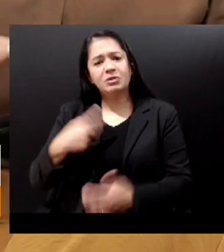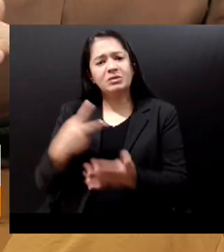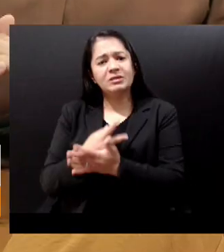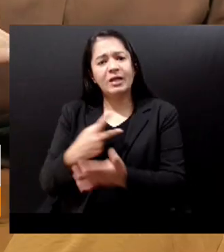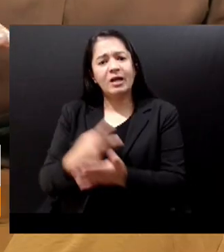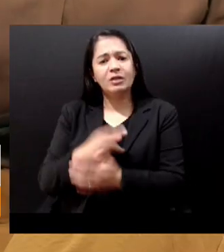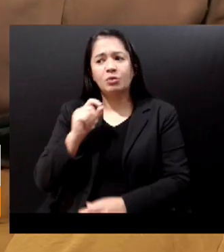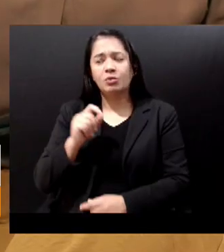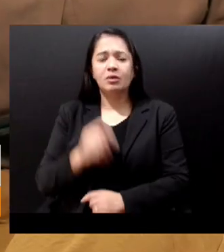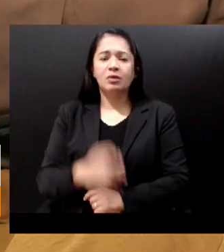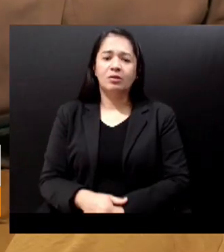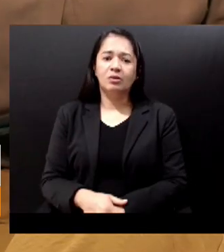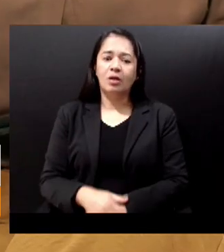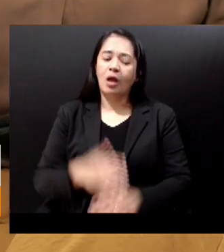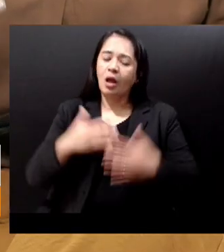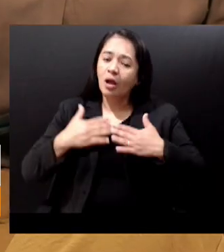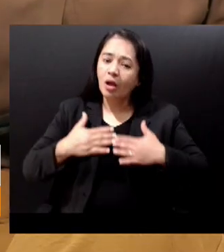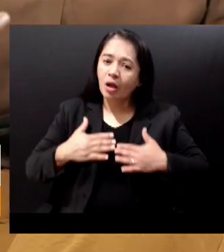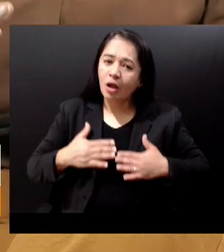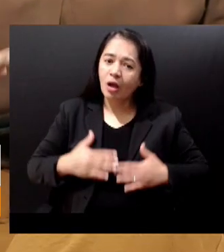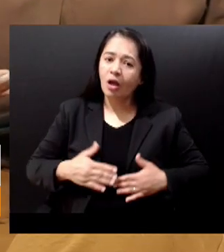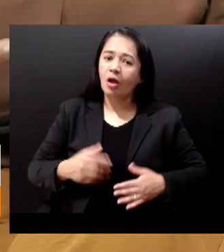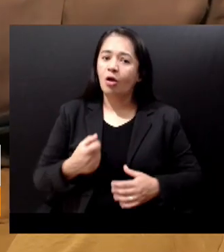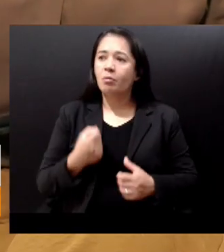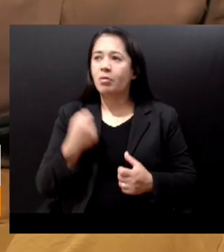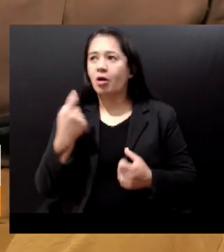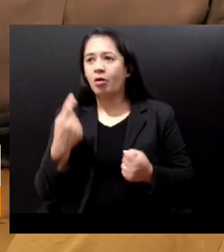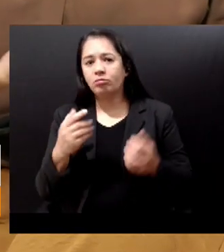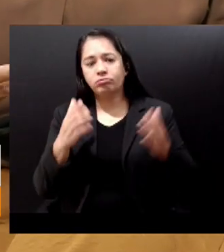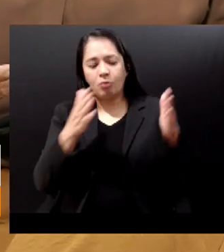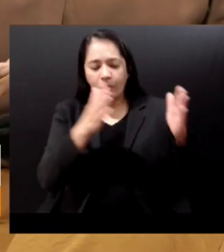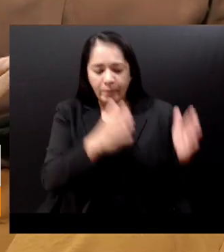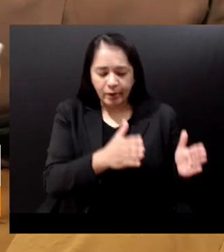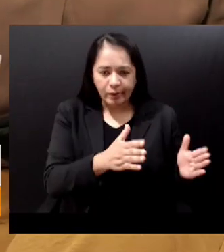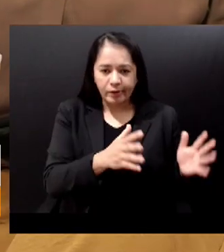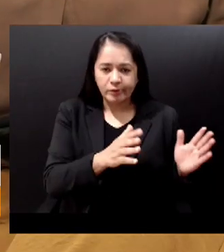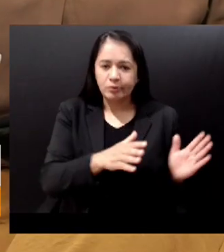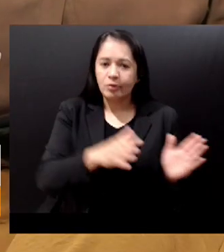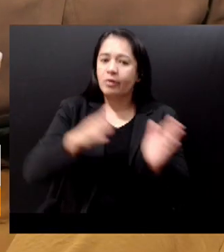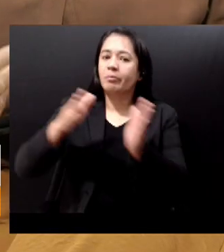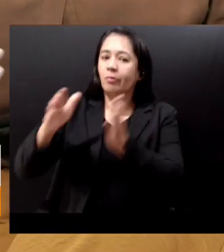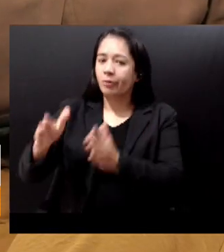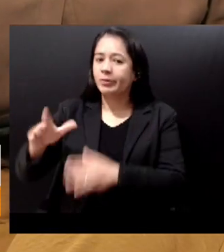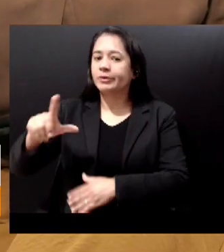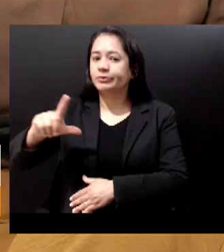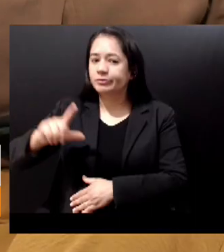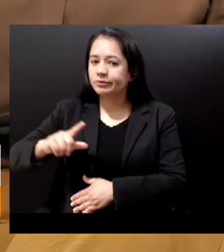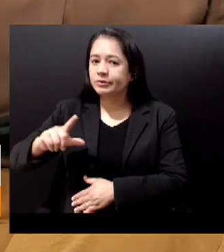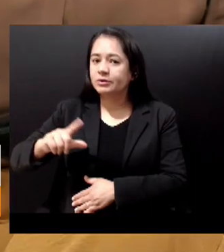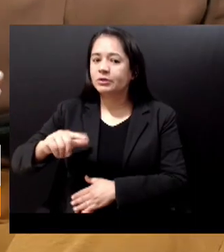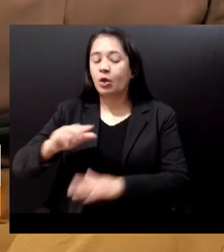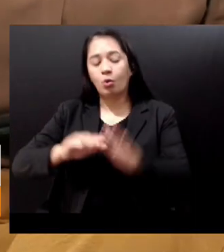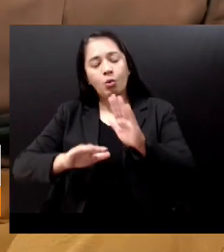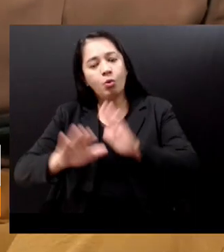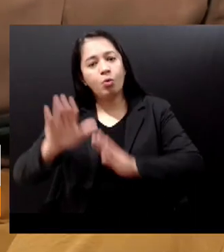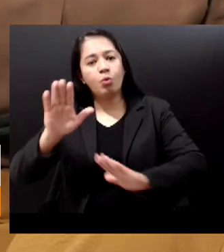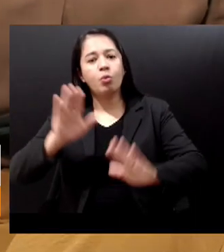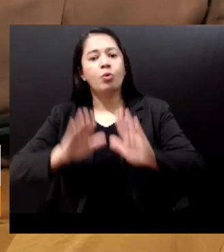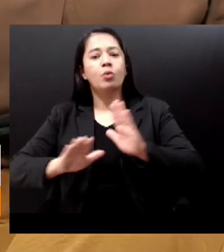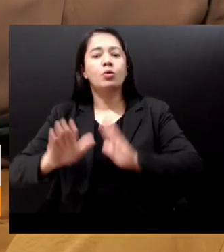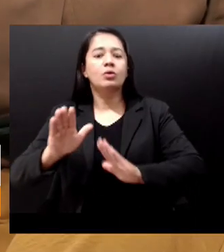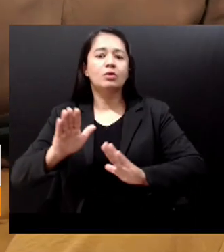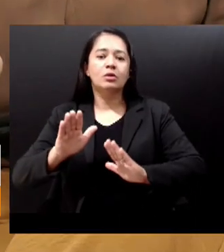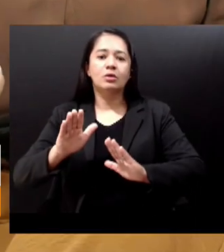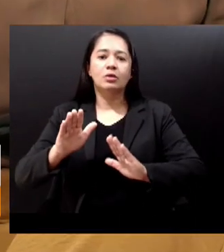né? Tem momentos e momentos, então a gente tem que ter também esse cuidado, né? E ter esse conforto